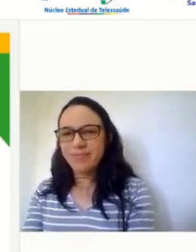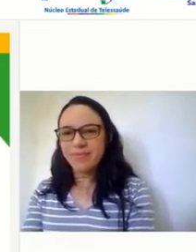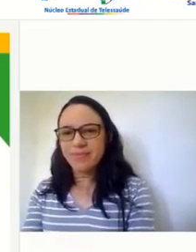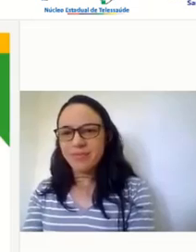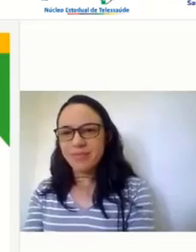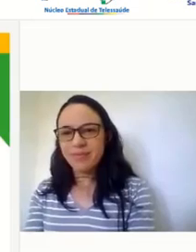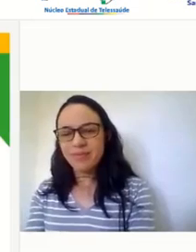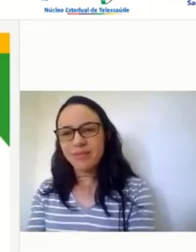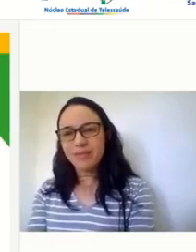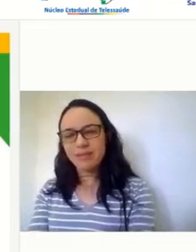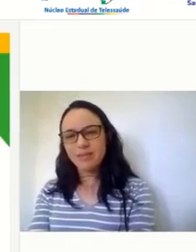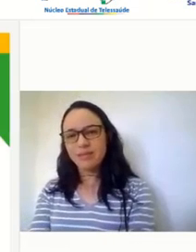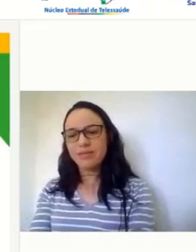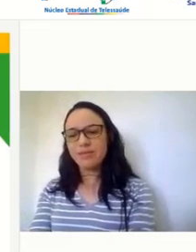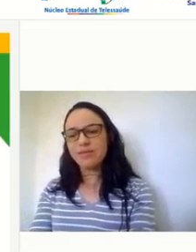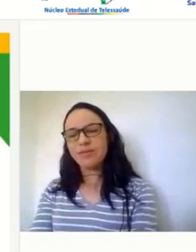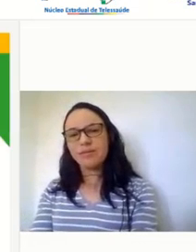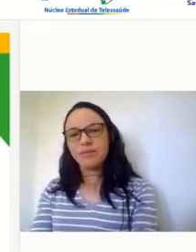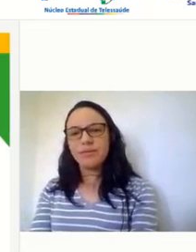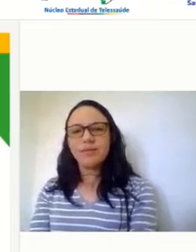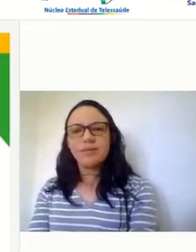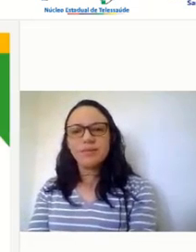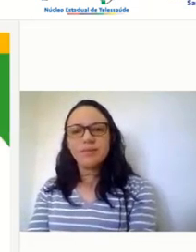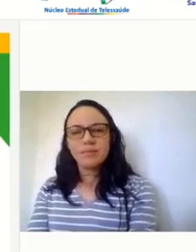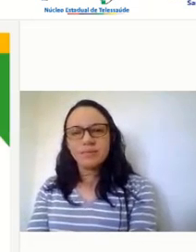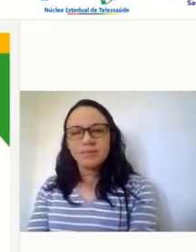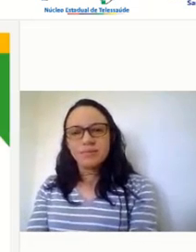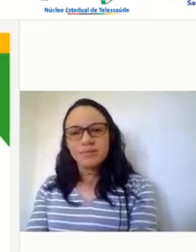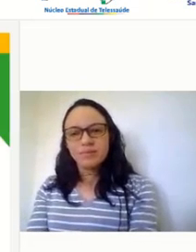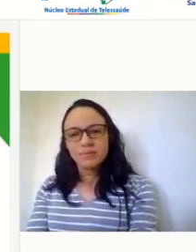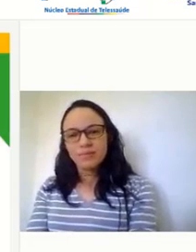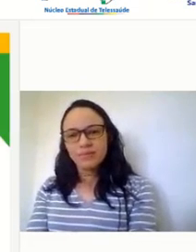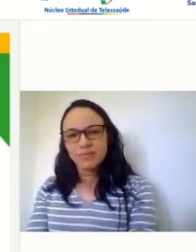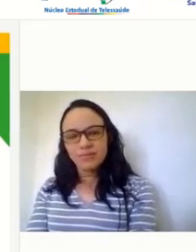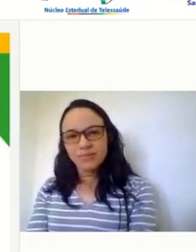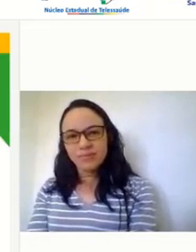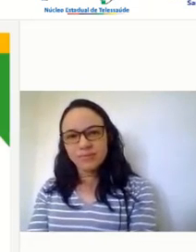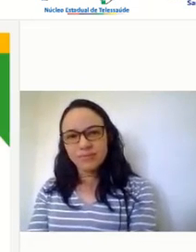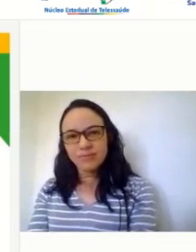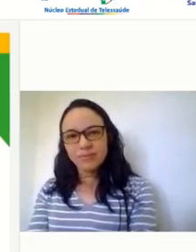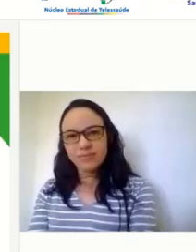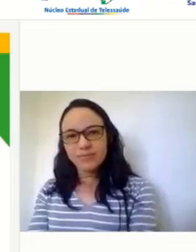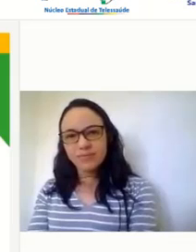é o da máscara cirúrgica e maurício